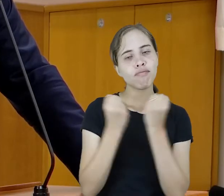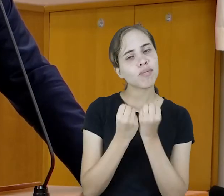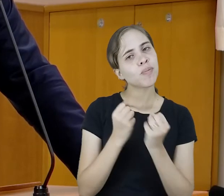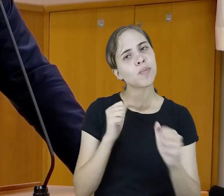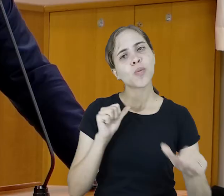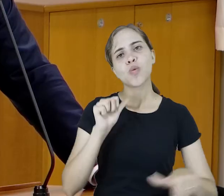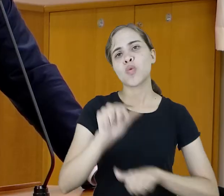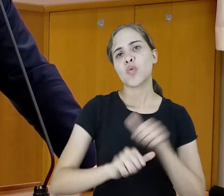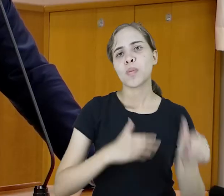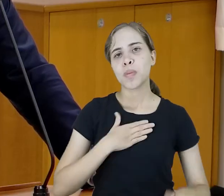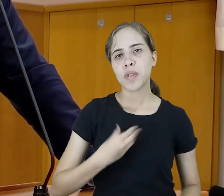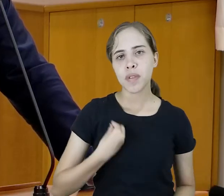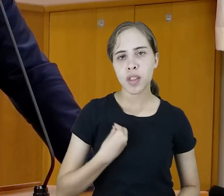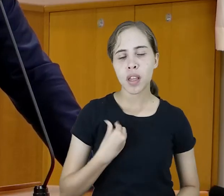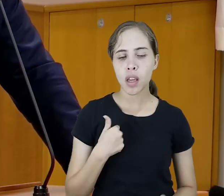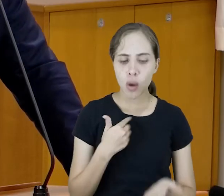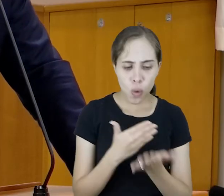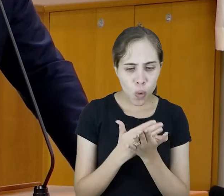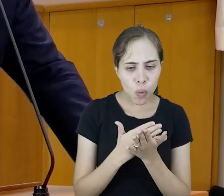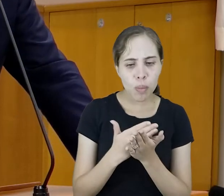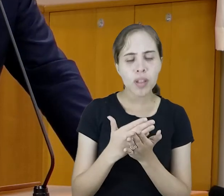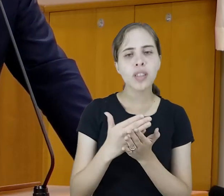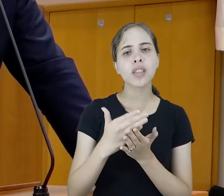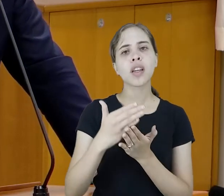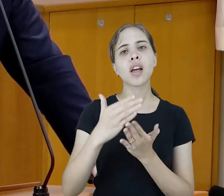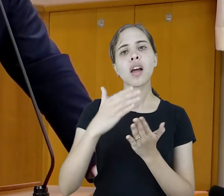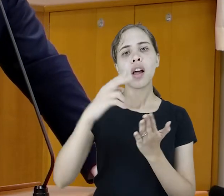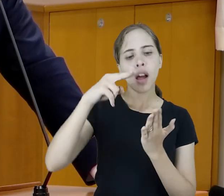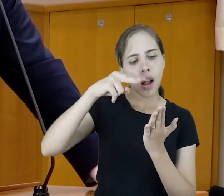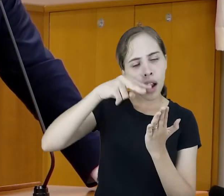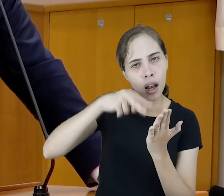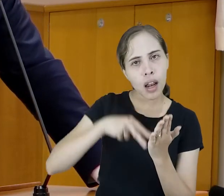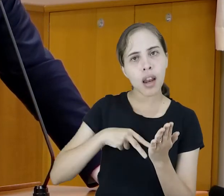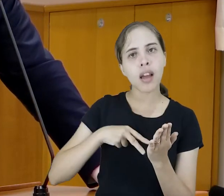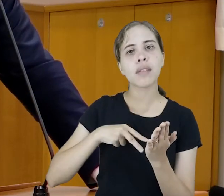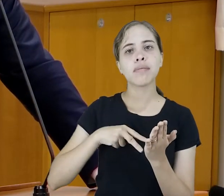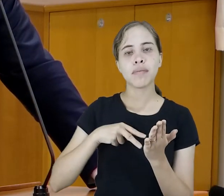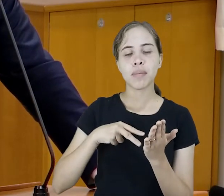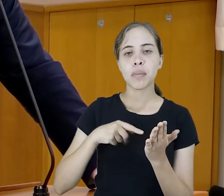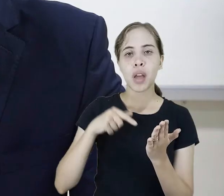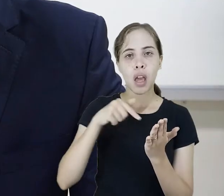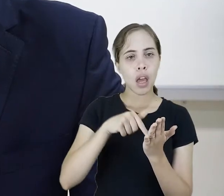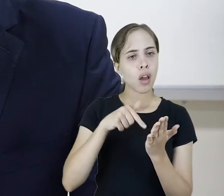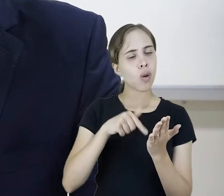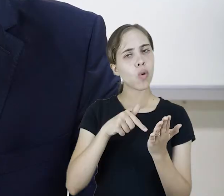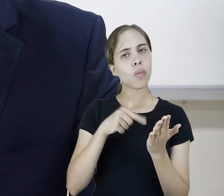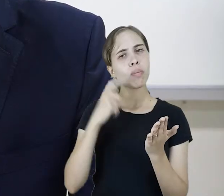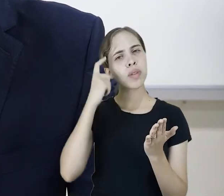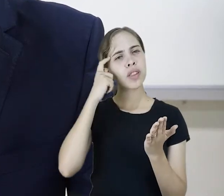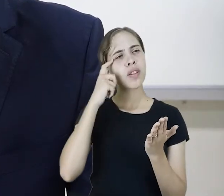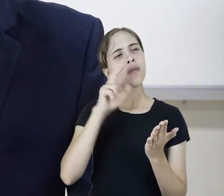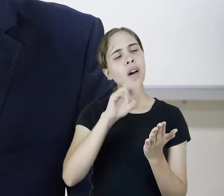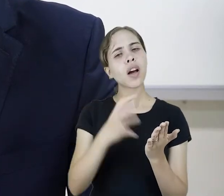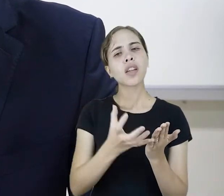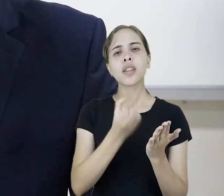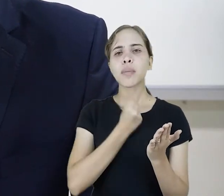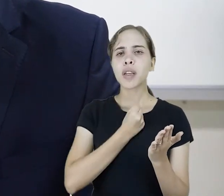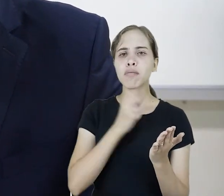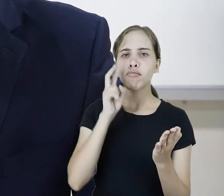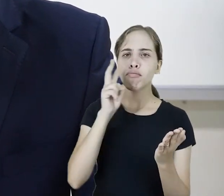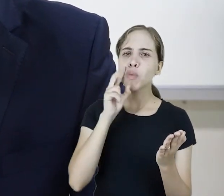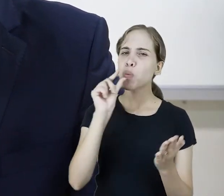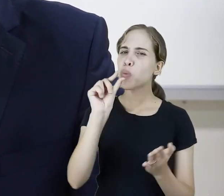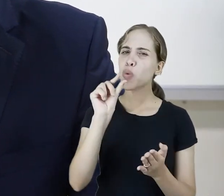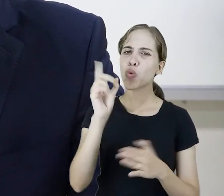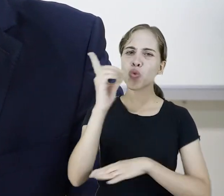vida. Quando comecei a ler, presumi que receberia meu testemunho dentro de